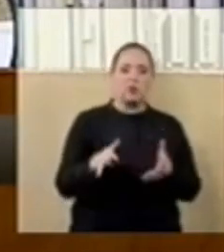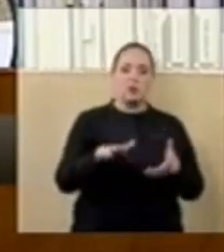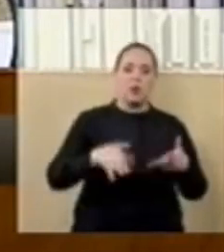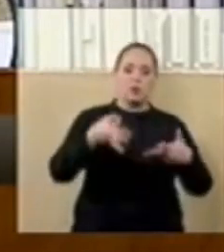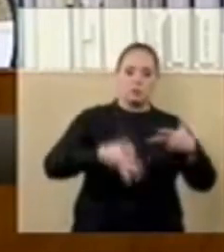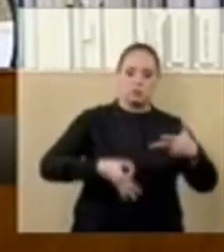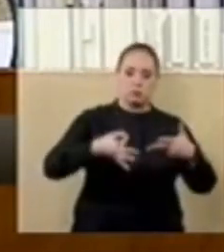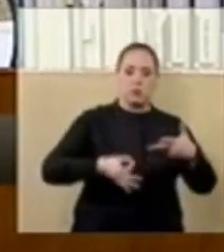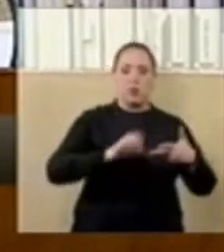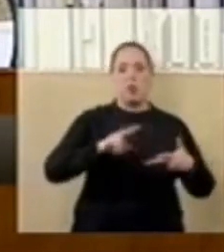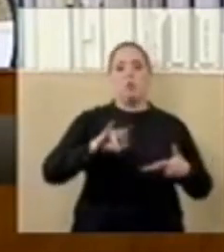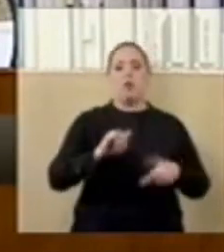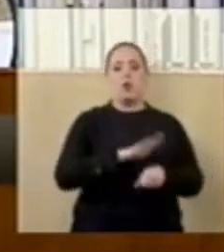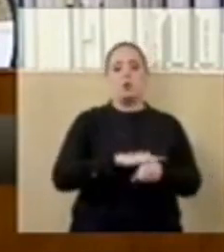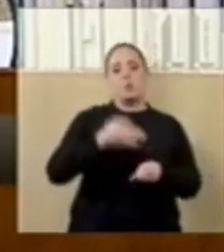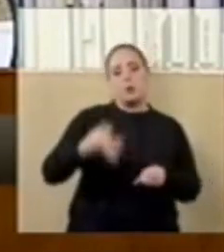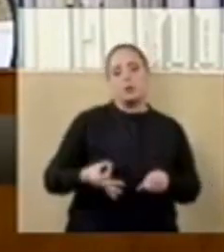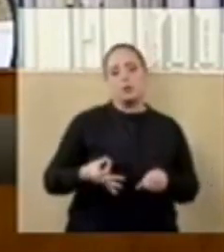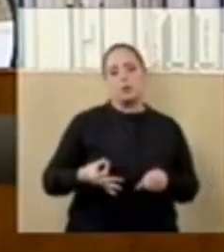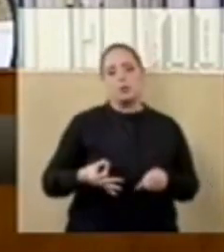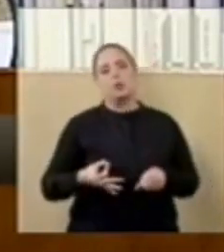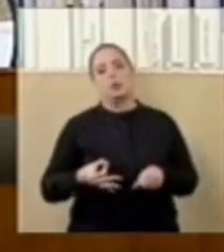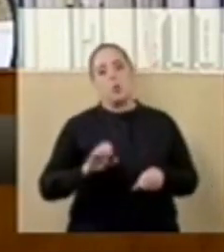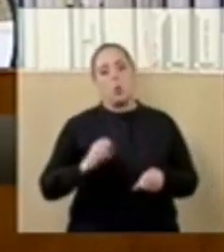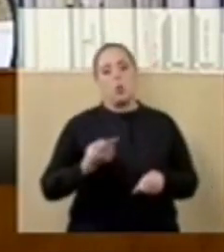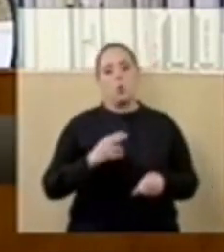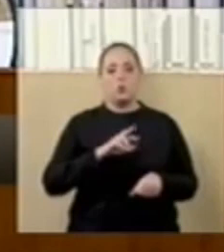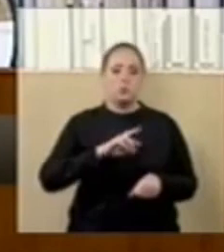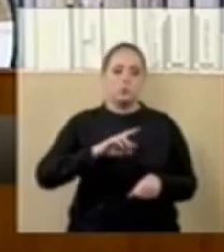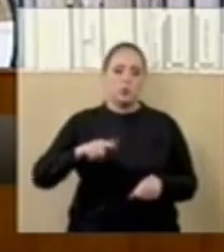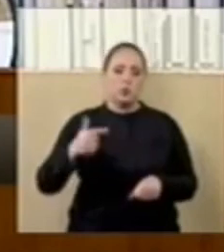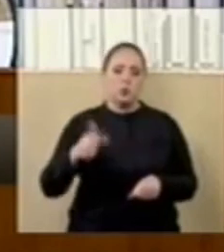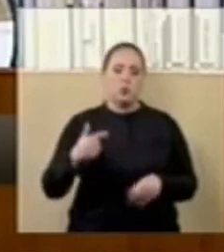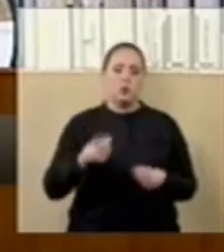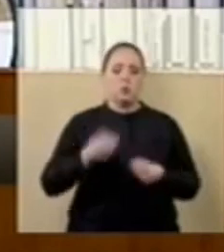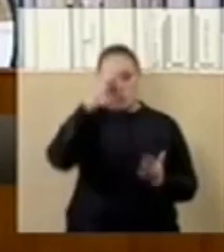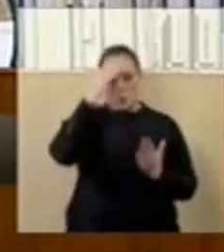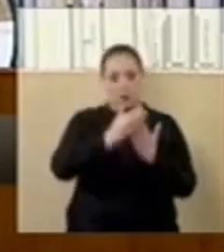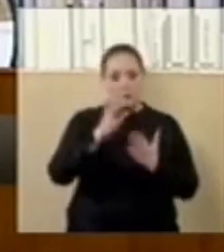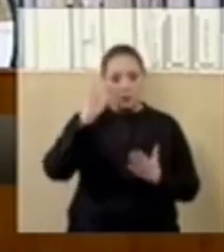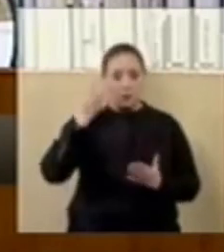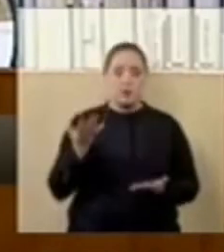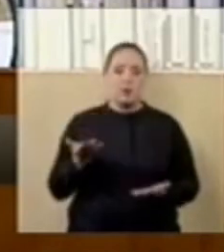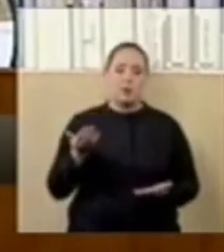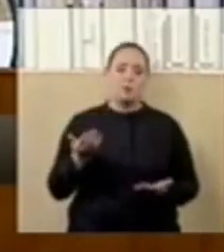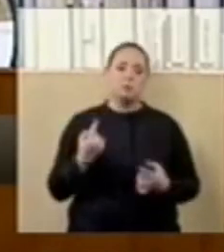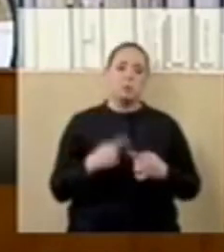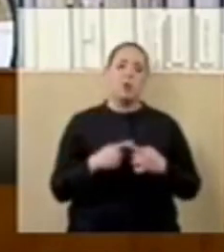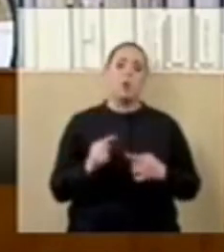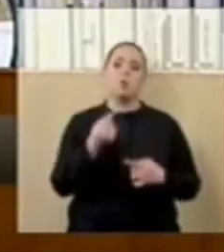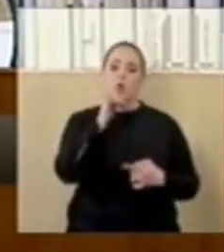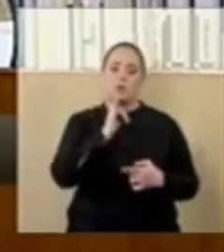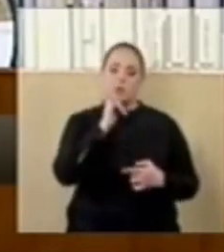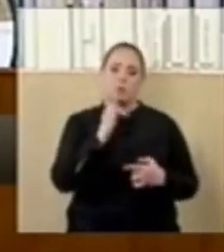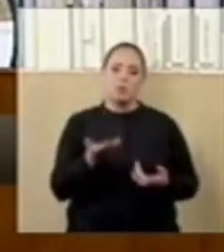vão a júri no tempo devido quando vão não são pé não são não tem o cumprimento da decisão pior ainda porque num dos exemplos citados